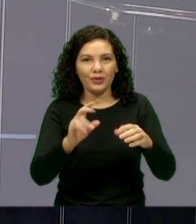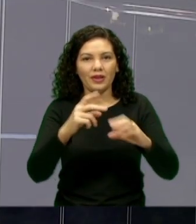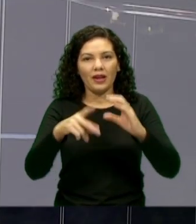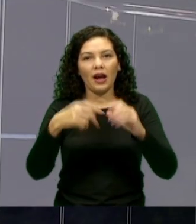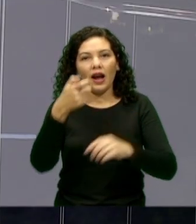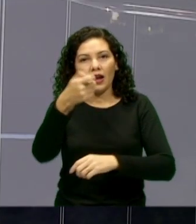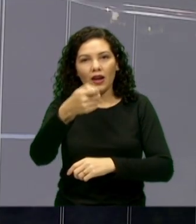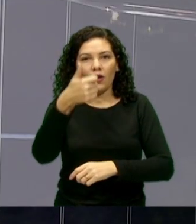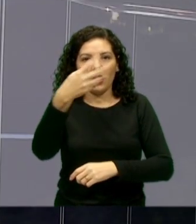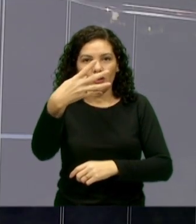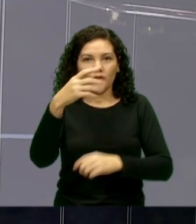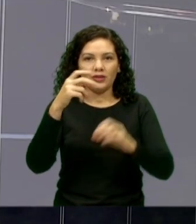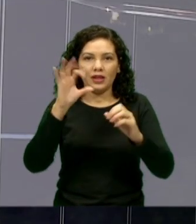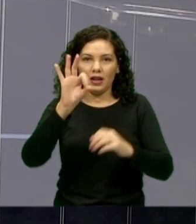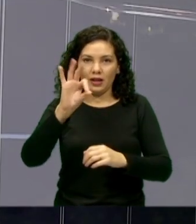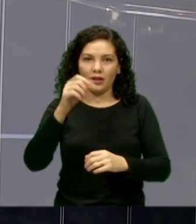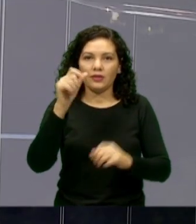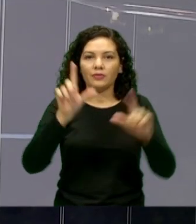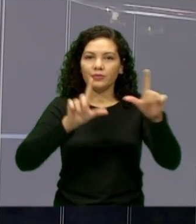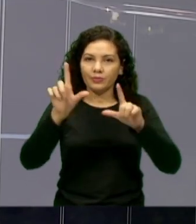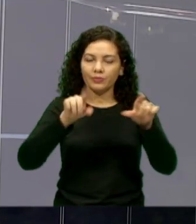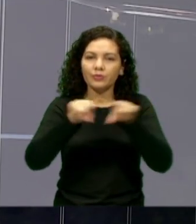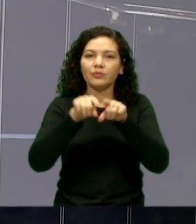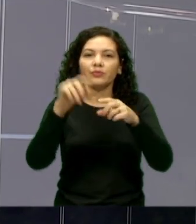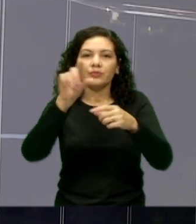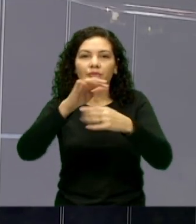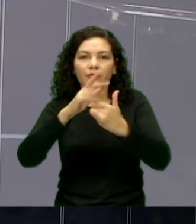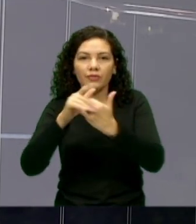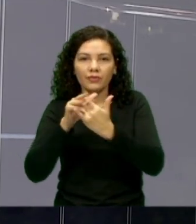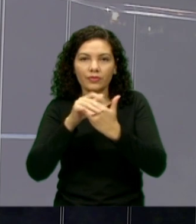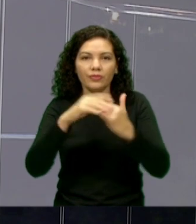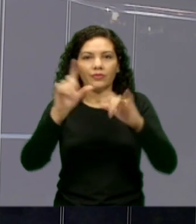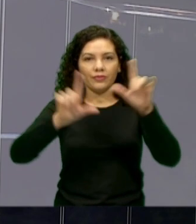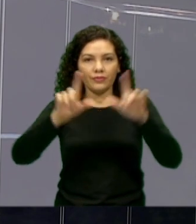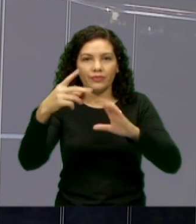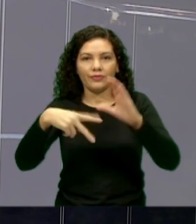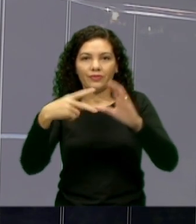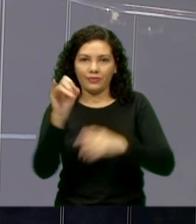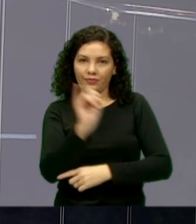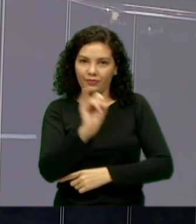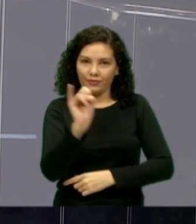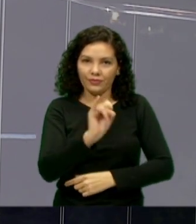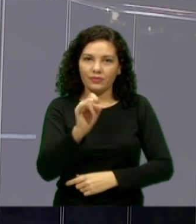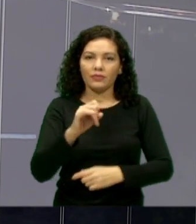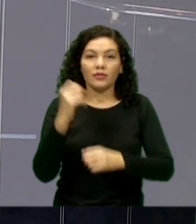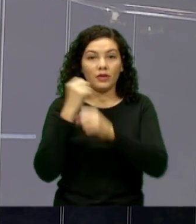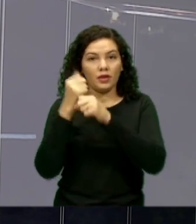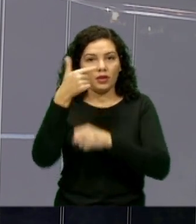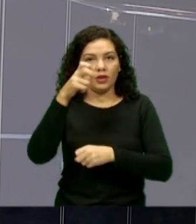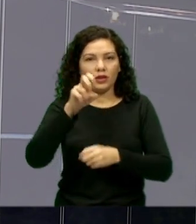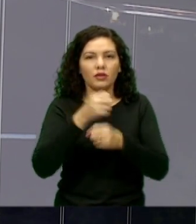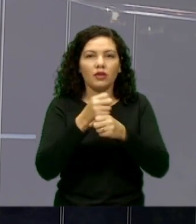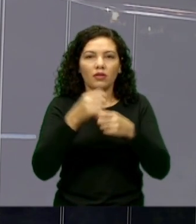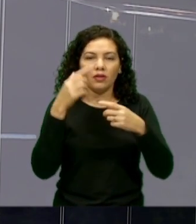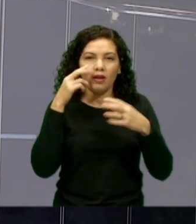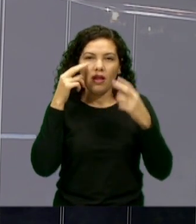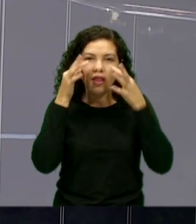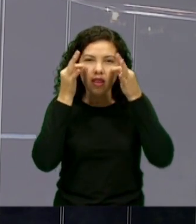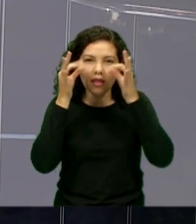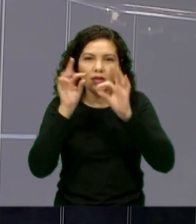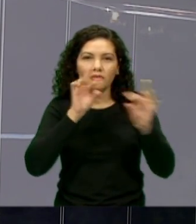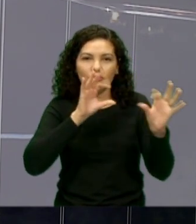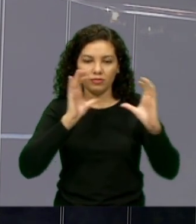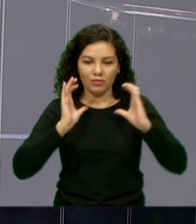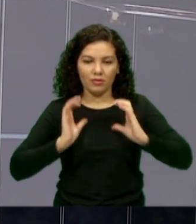canal 14 da Claro TV e também no YouTube da TV Câmara Itajaí. Há 15 anos somos Lentes para a